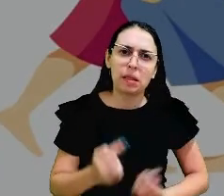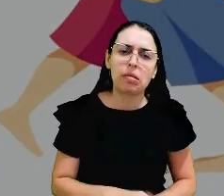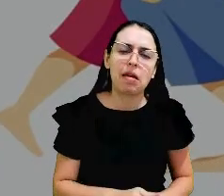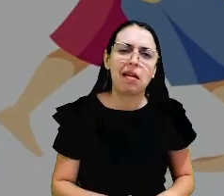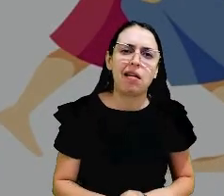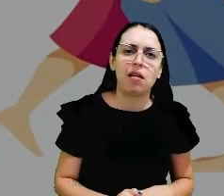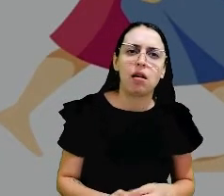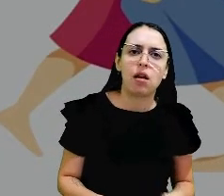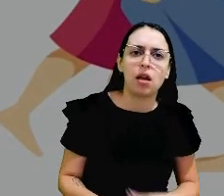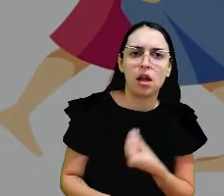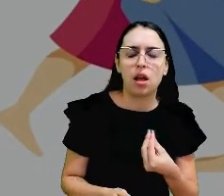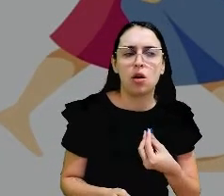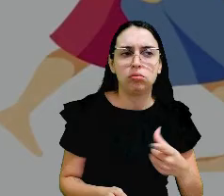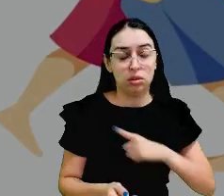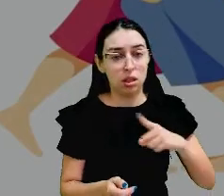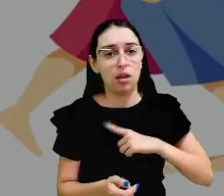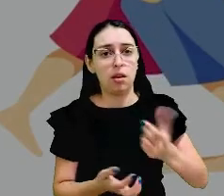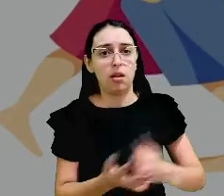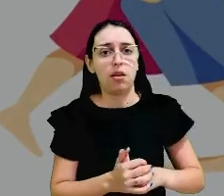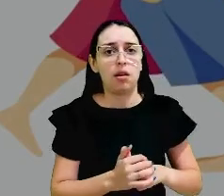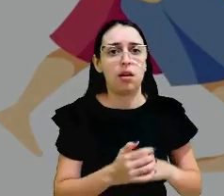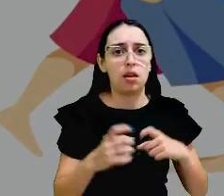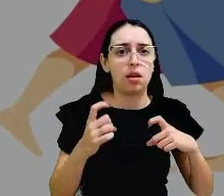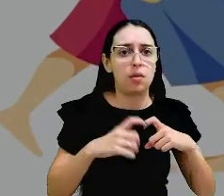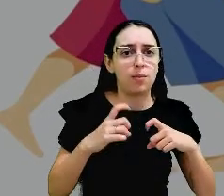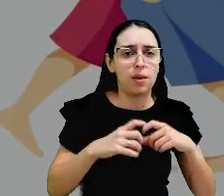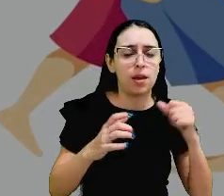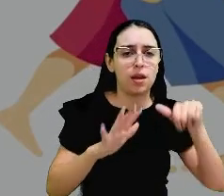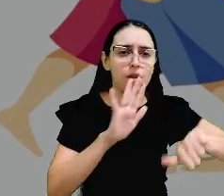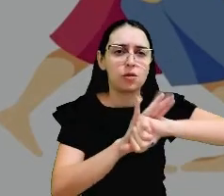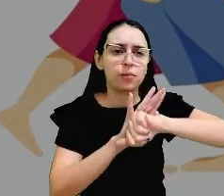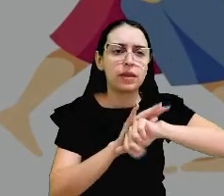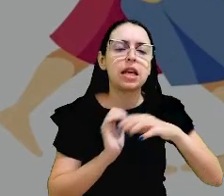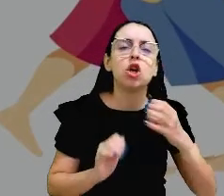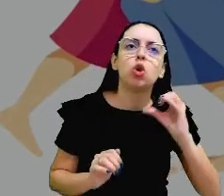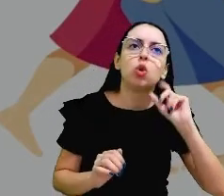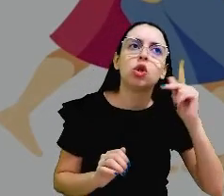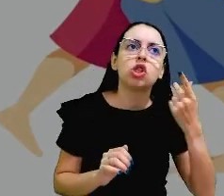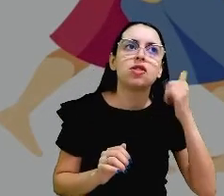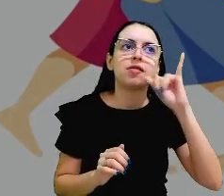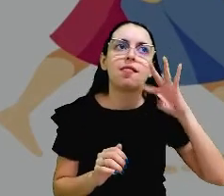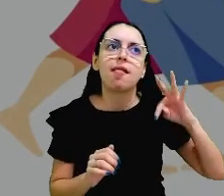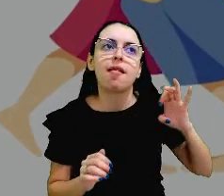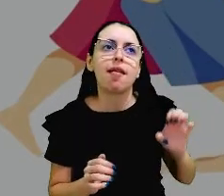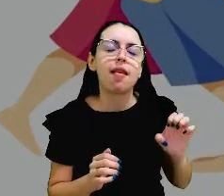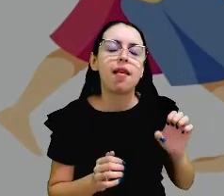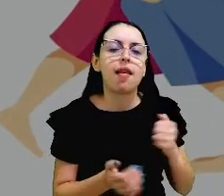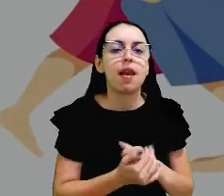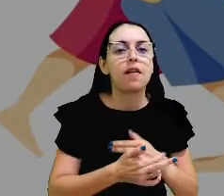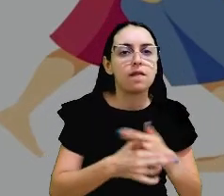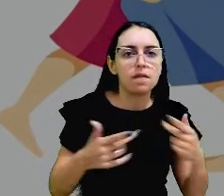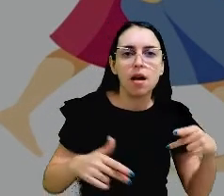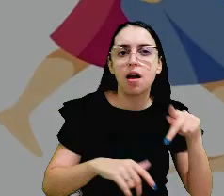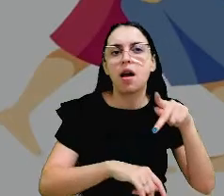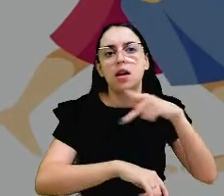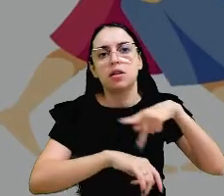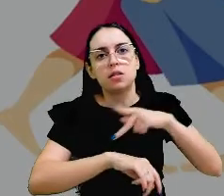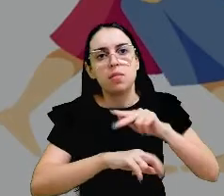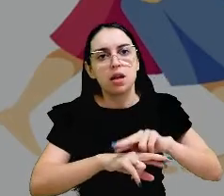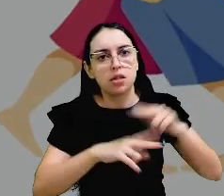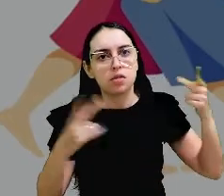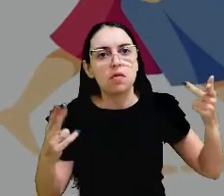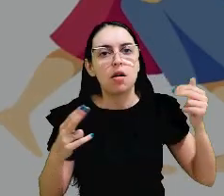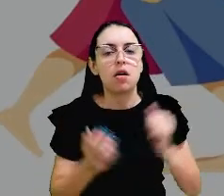violência obstétrica. Também em termos mundiais, no Chile, na Espanha, na Argentina e na Colômbia e na